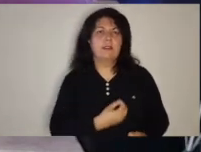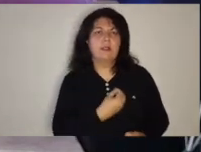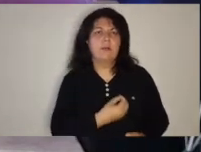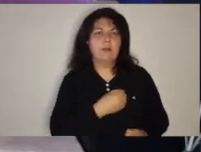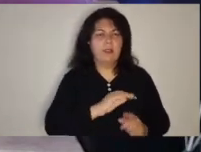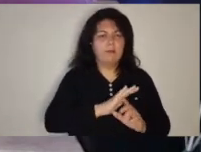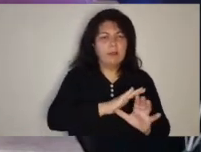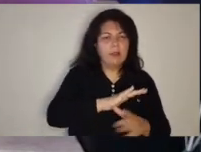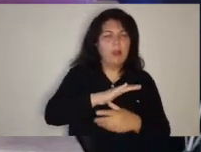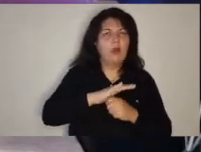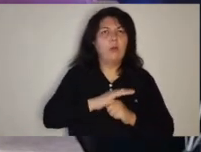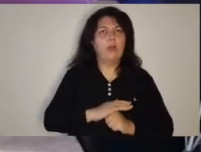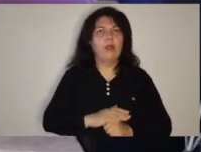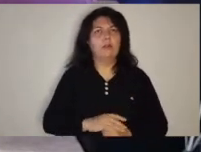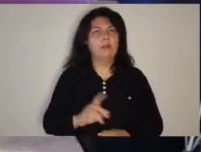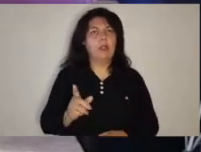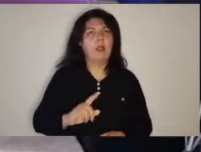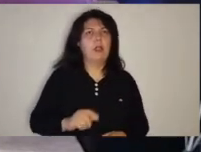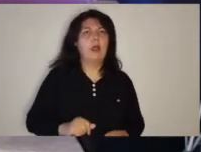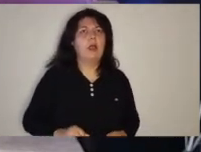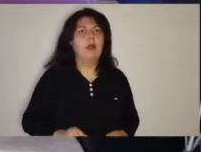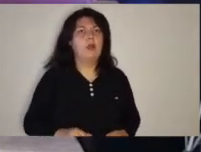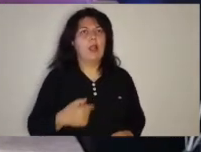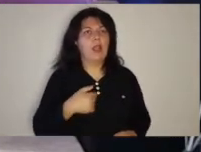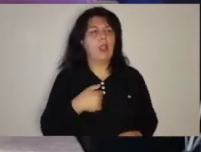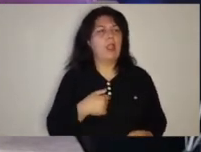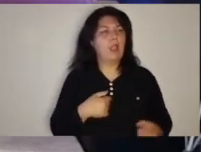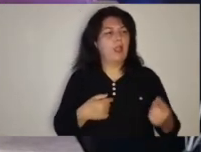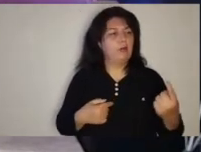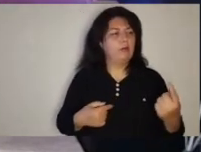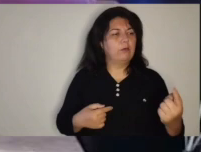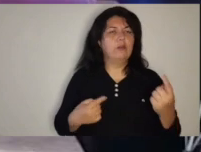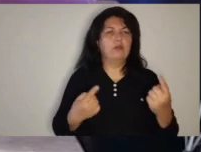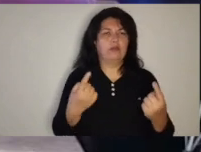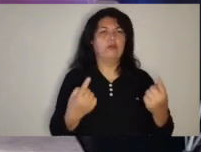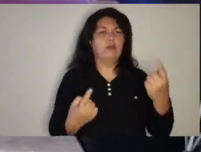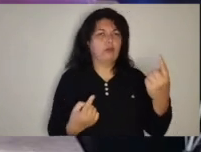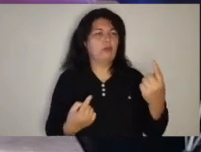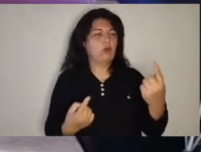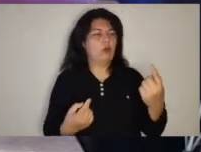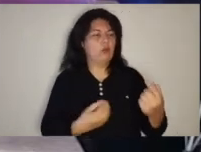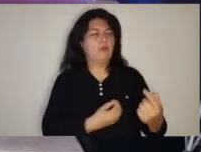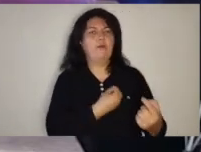vida. Porque eu estou escolhendo viver conforme o Senhor me chamou.